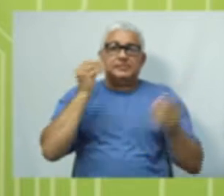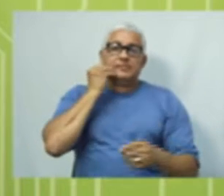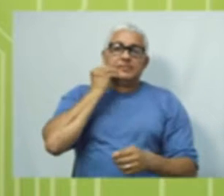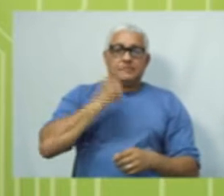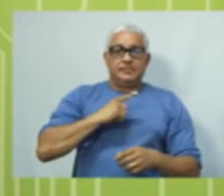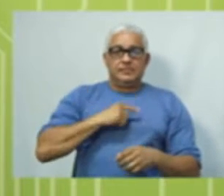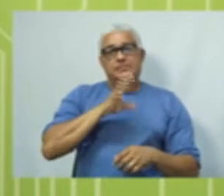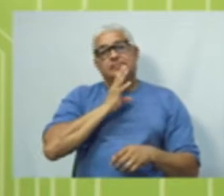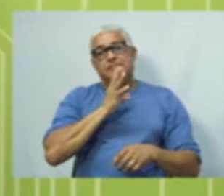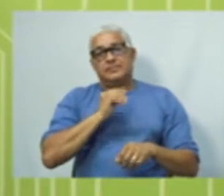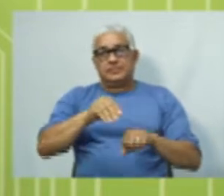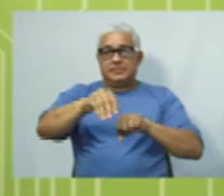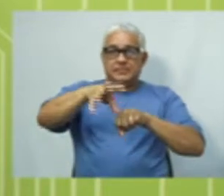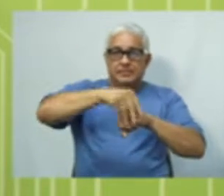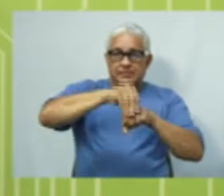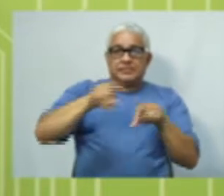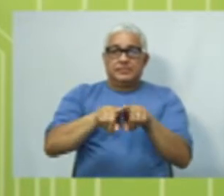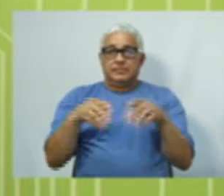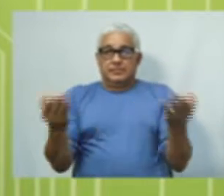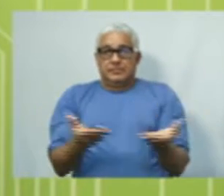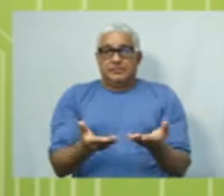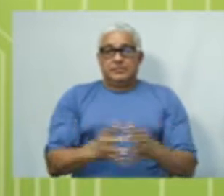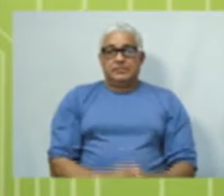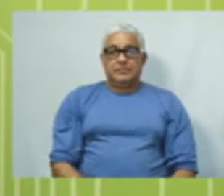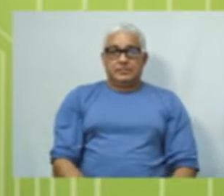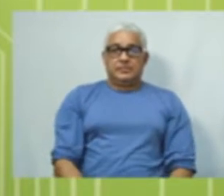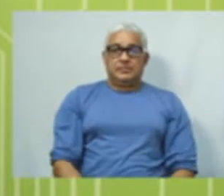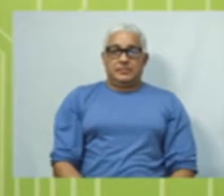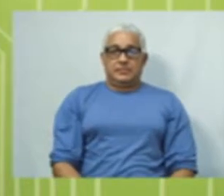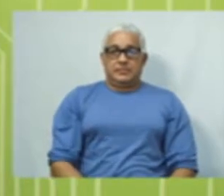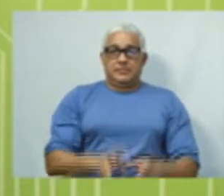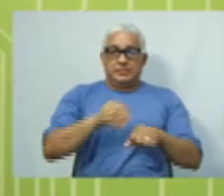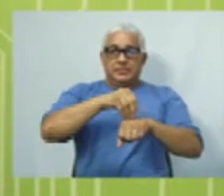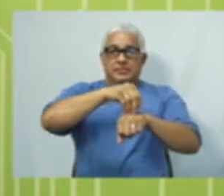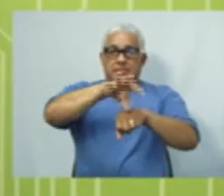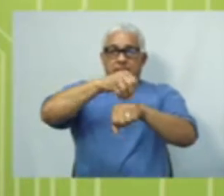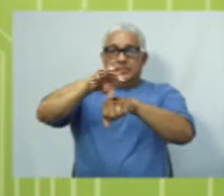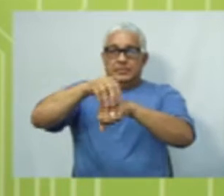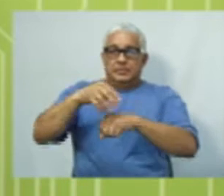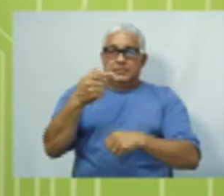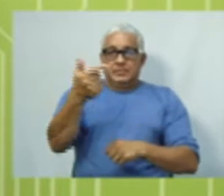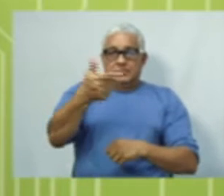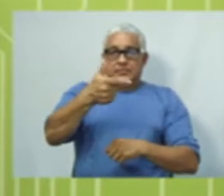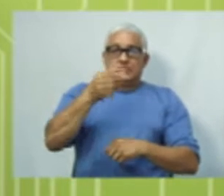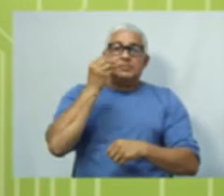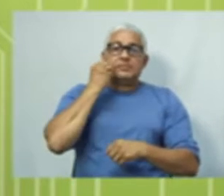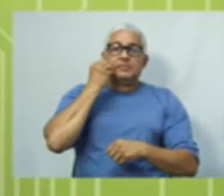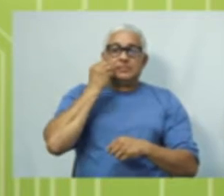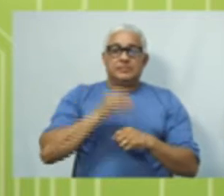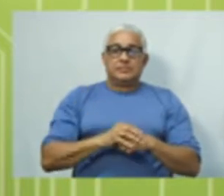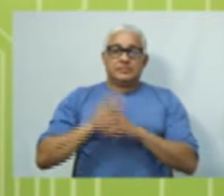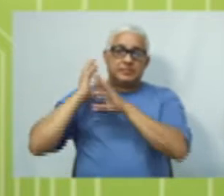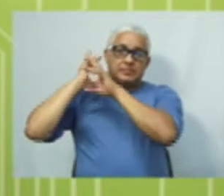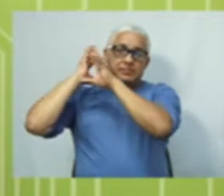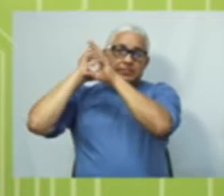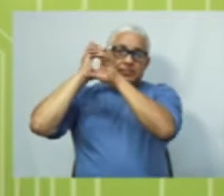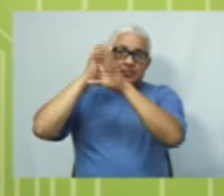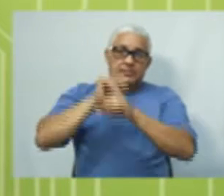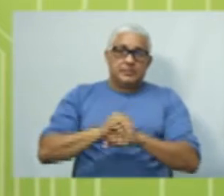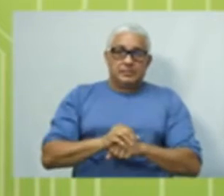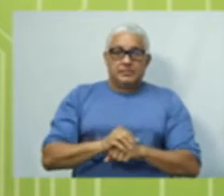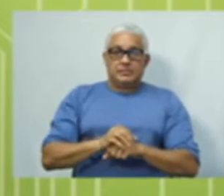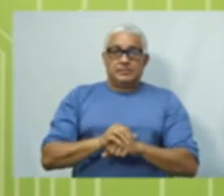oportunidade de conhecer, e hoje nós vamos estar fornecendo essa segunda oportunidade de rever todos